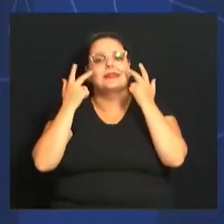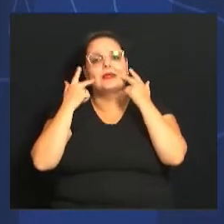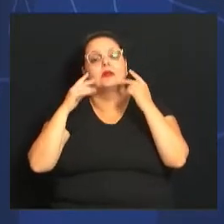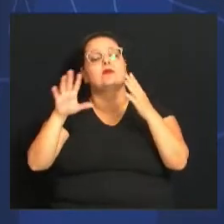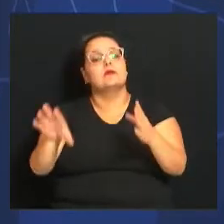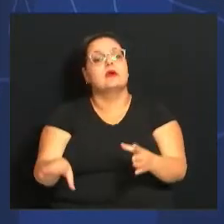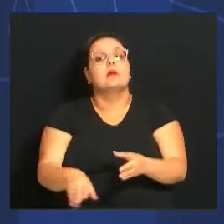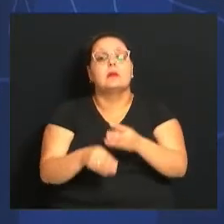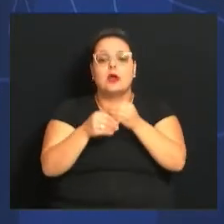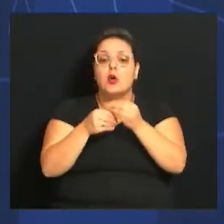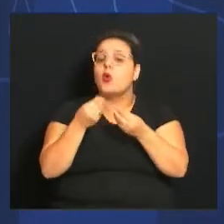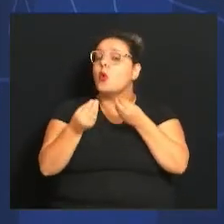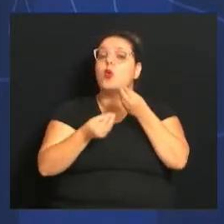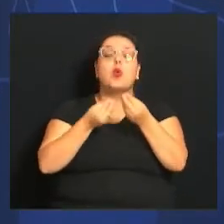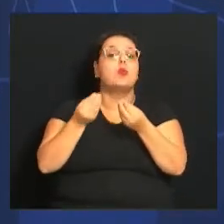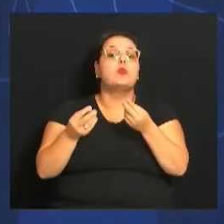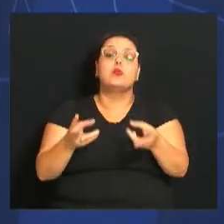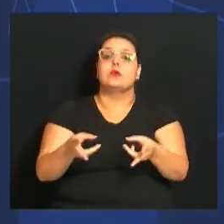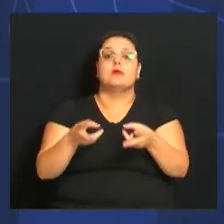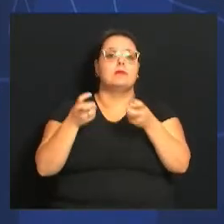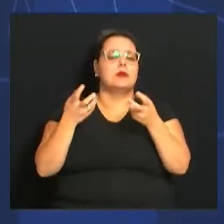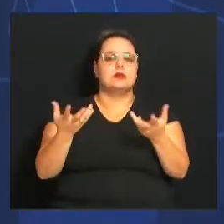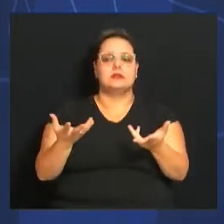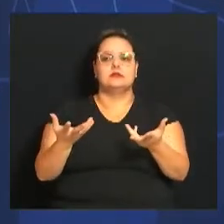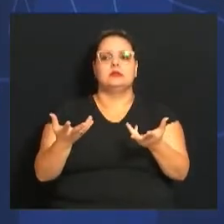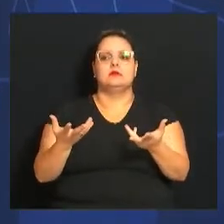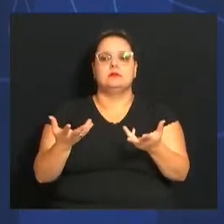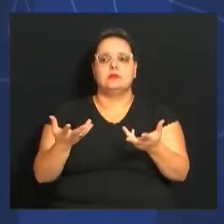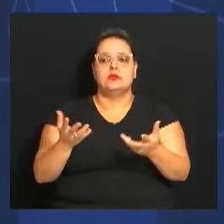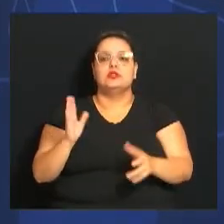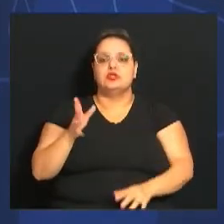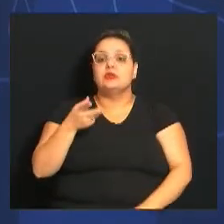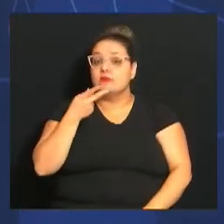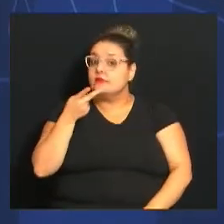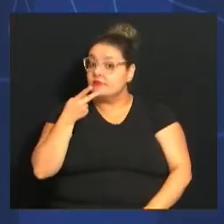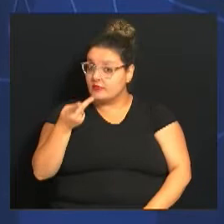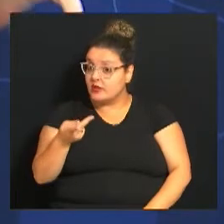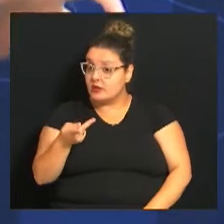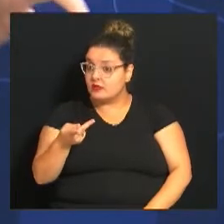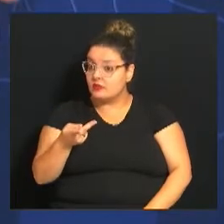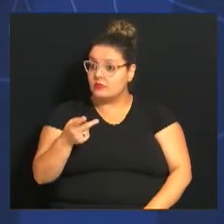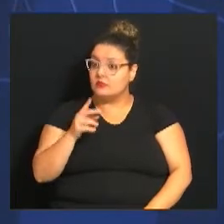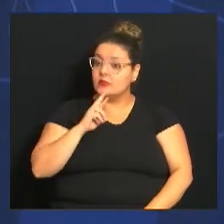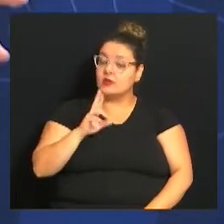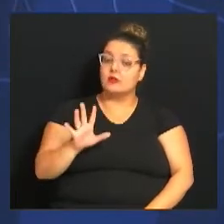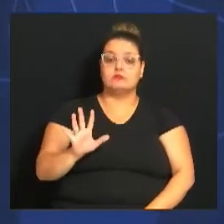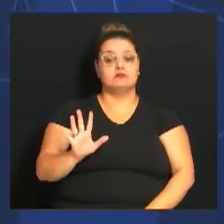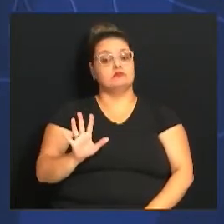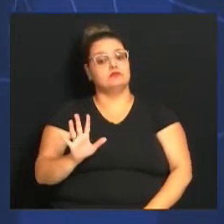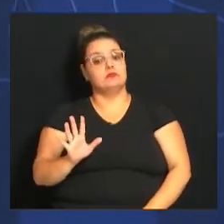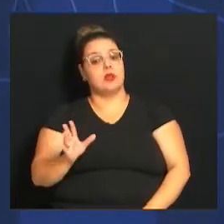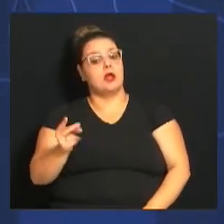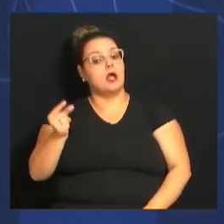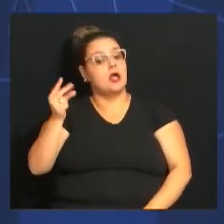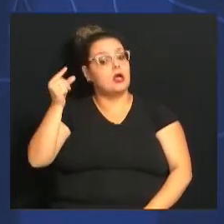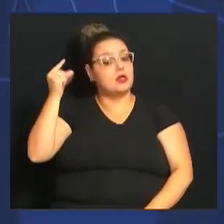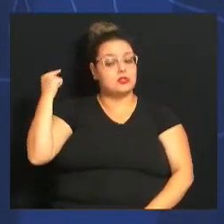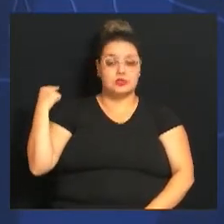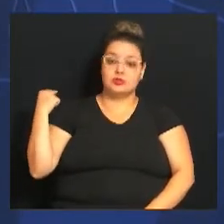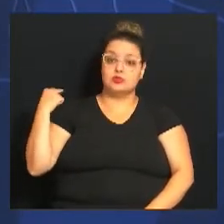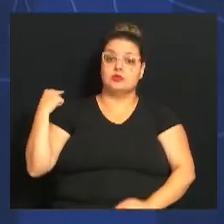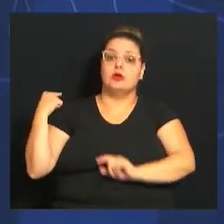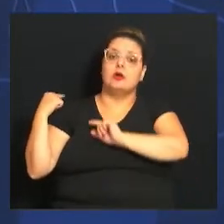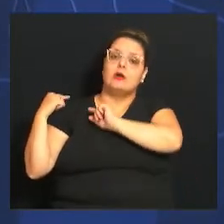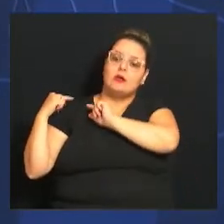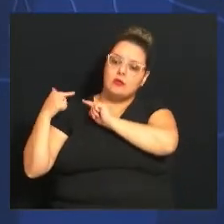acrescentar? Como é que você enxerga estes movimentos? Você já citou aqui numa resposta, olha... Antigamente era tradicional